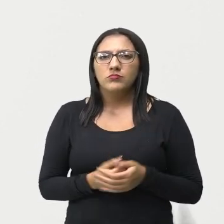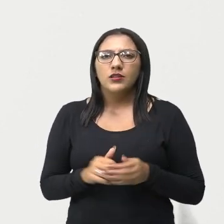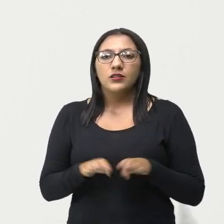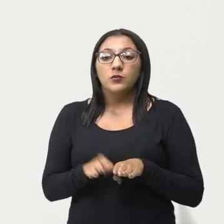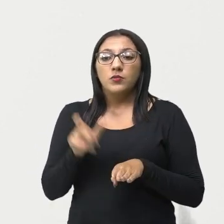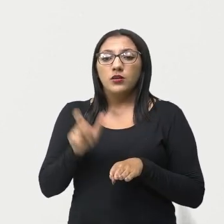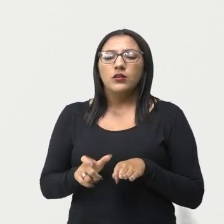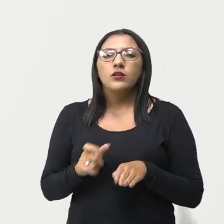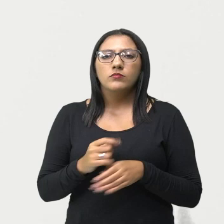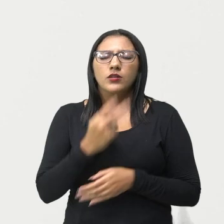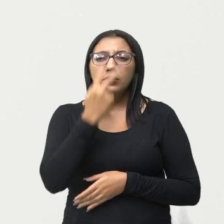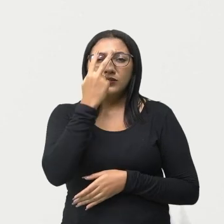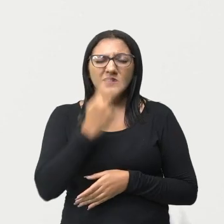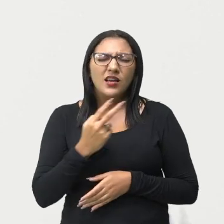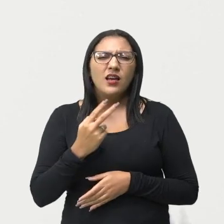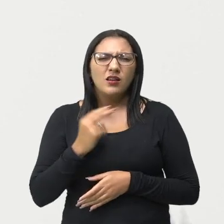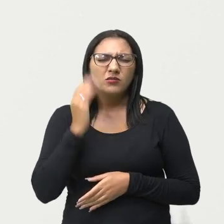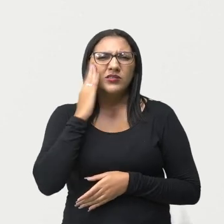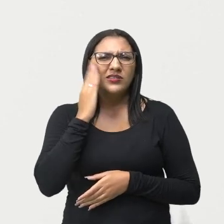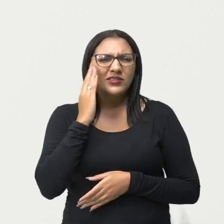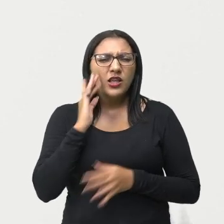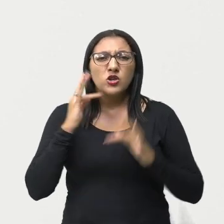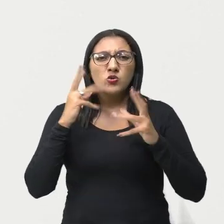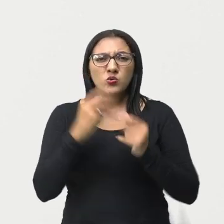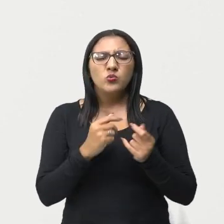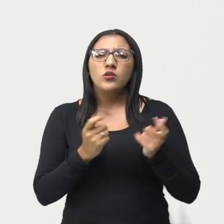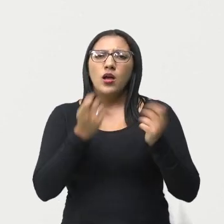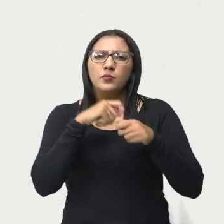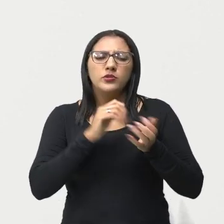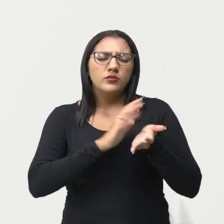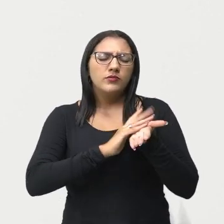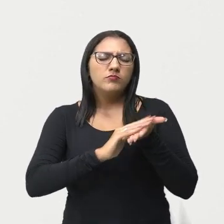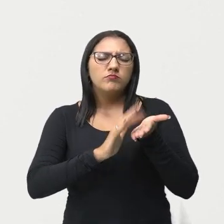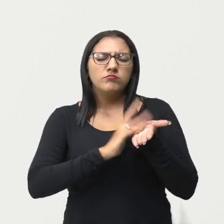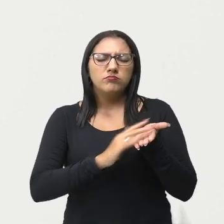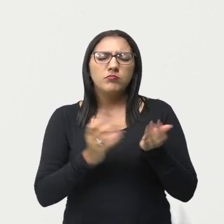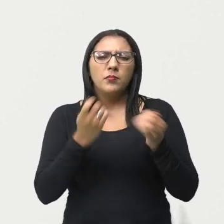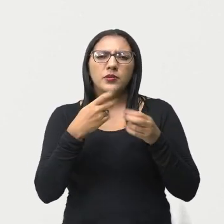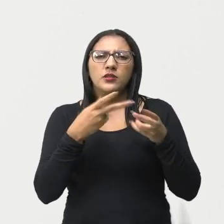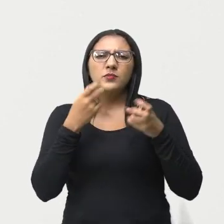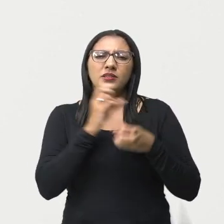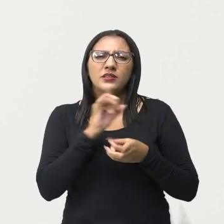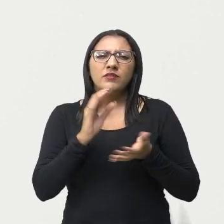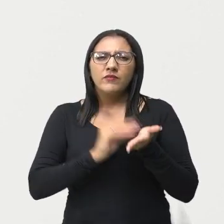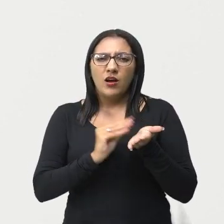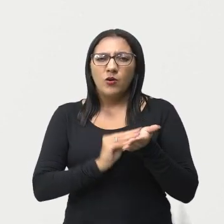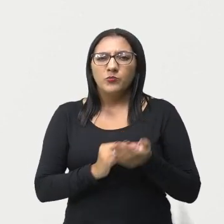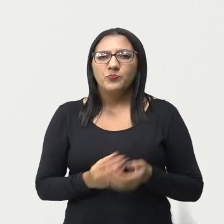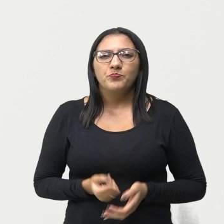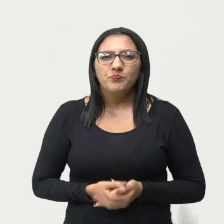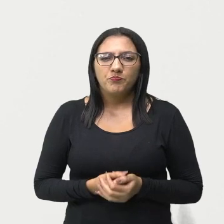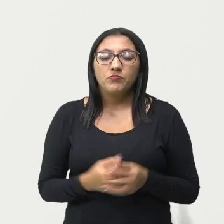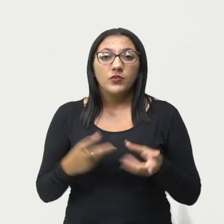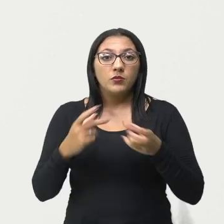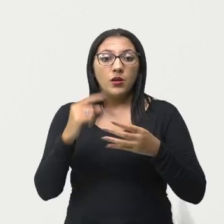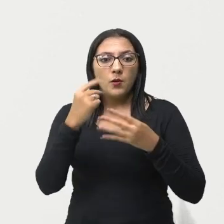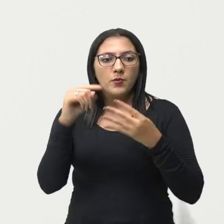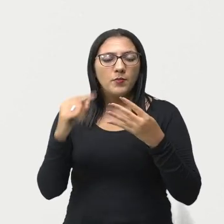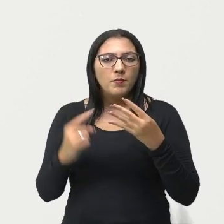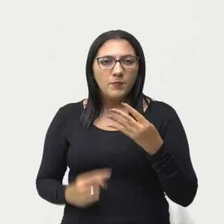treinado pode detectar a presença do trema. Observe que todas essas informações,